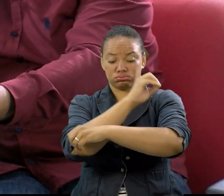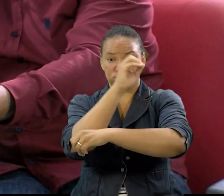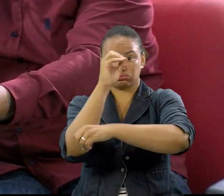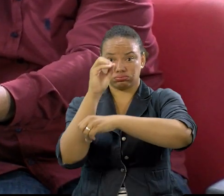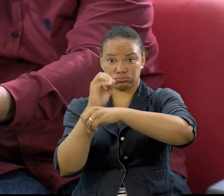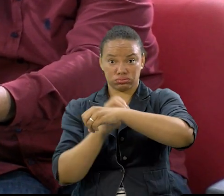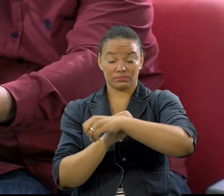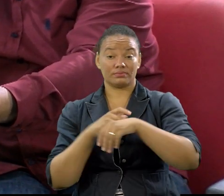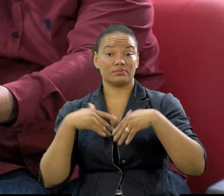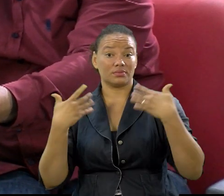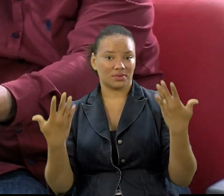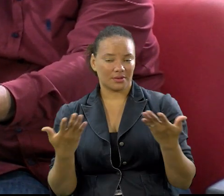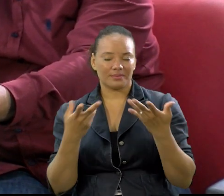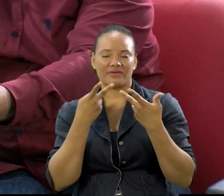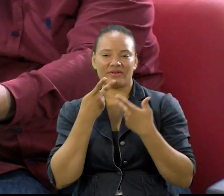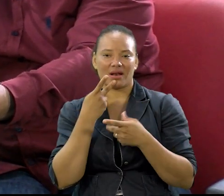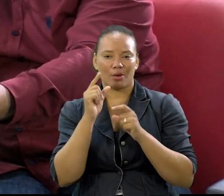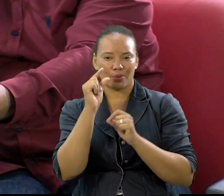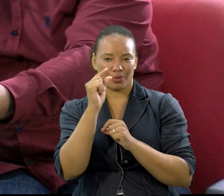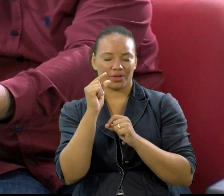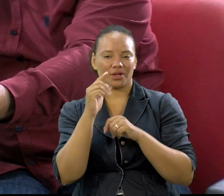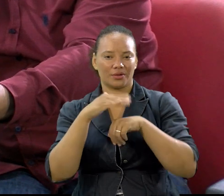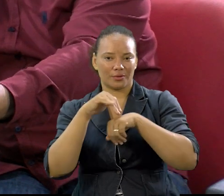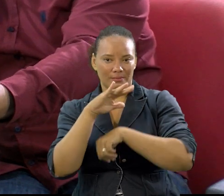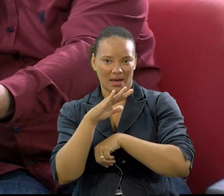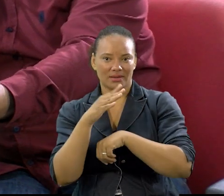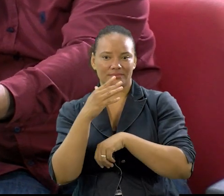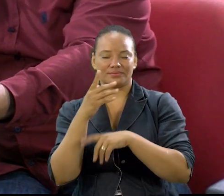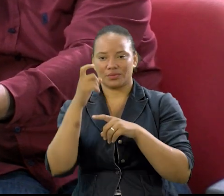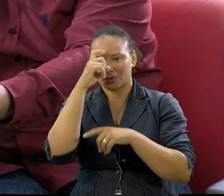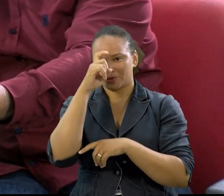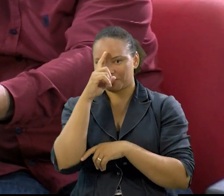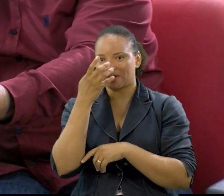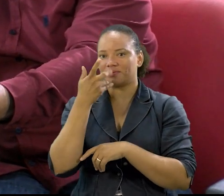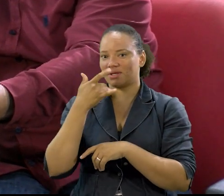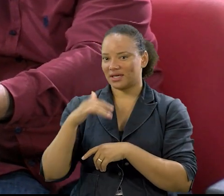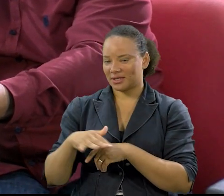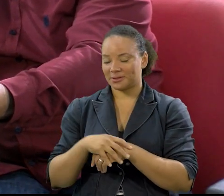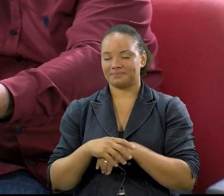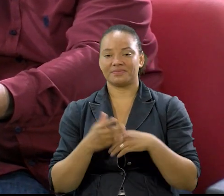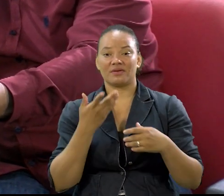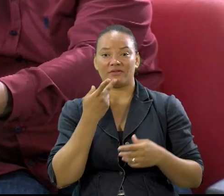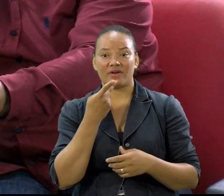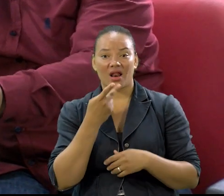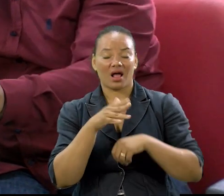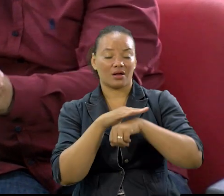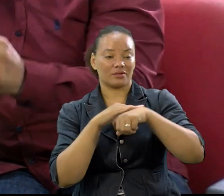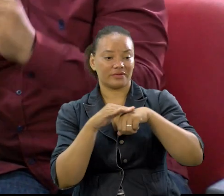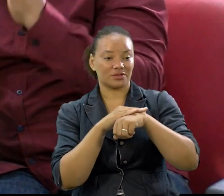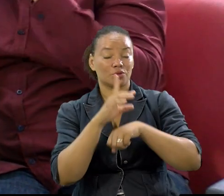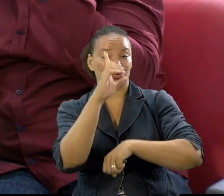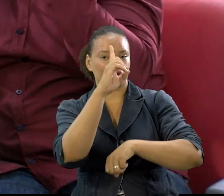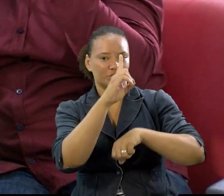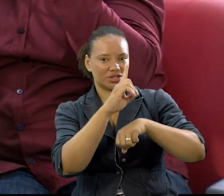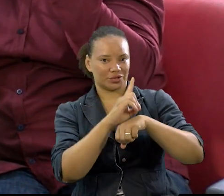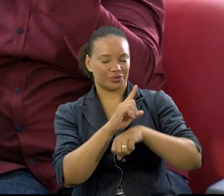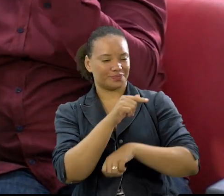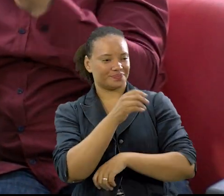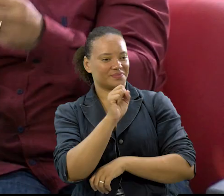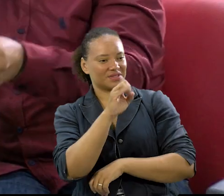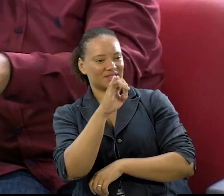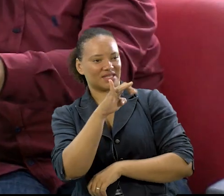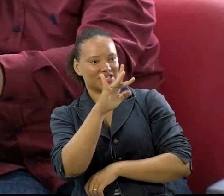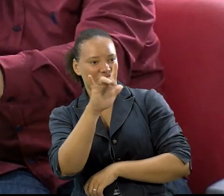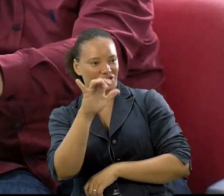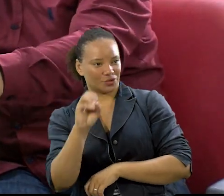unidade de saúde para o estado eu converso com o diretor do hospital cóm Damião Sérgio Pereira Sérgio